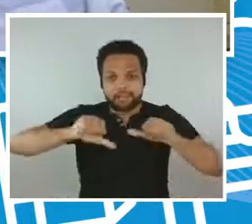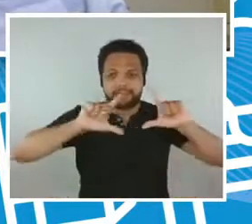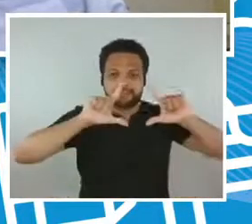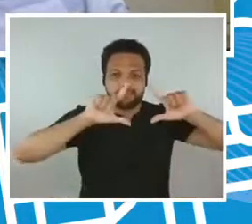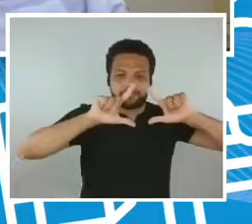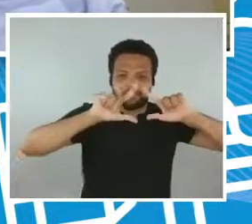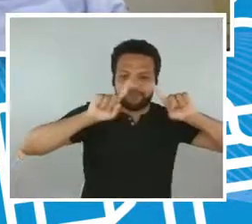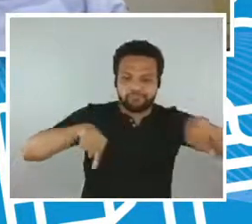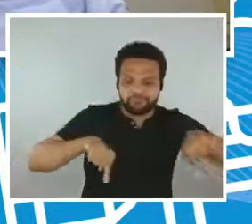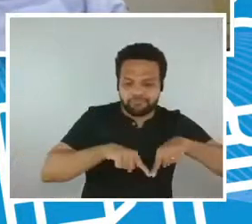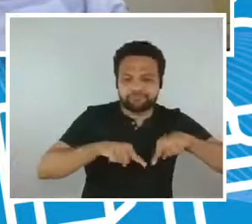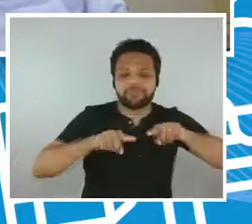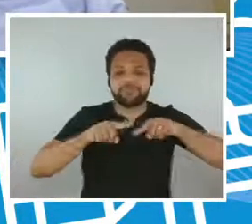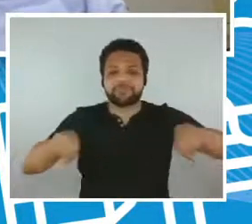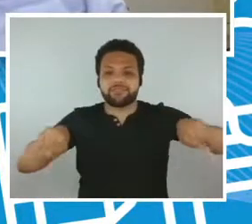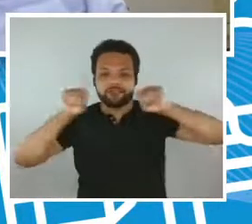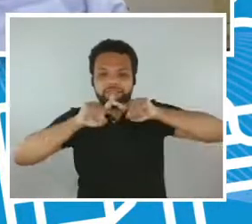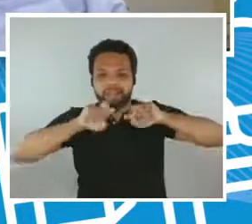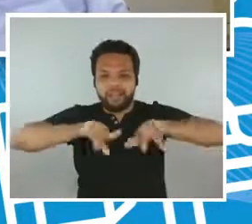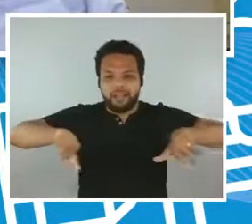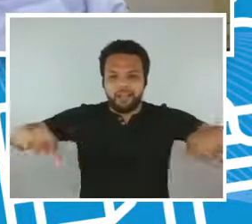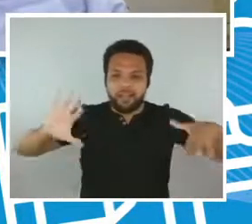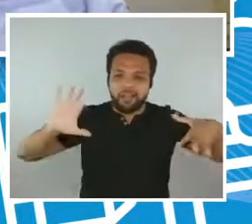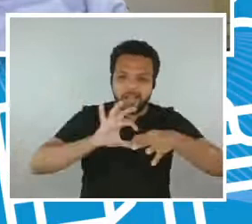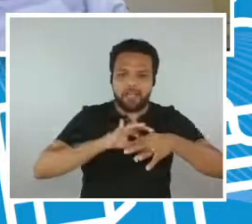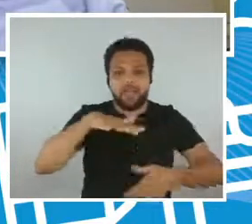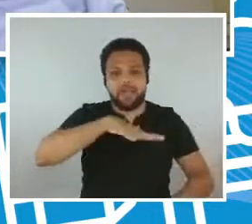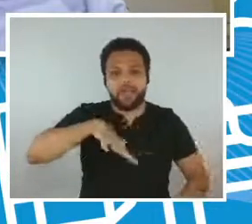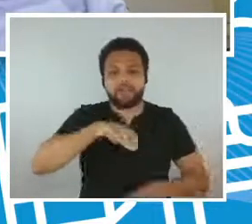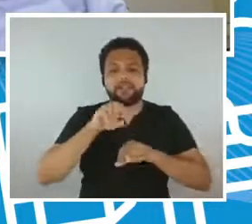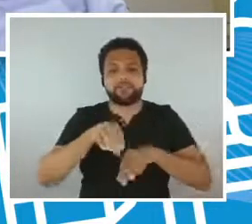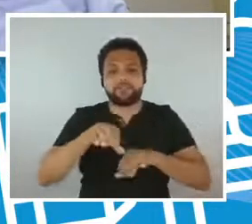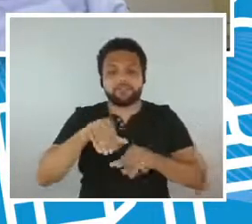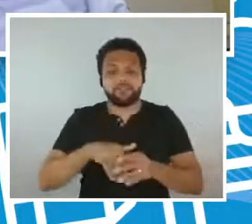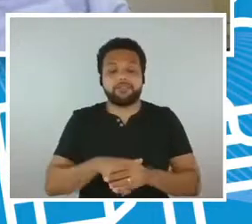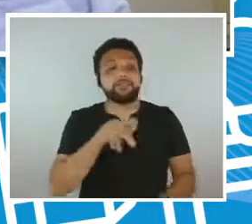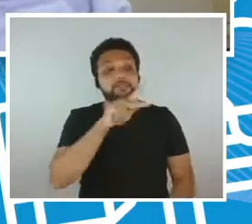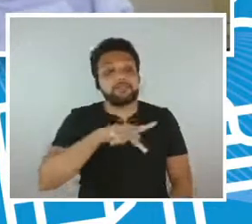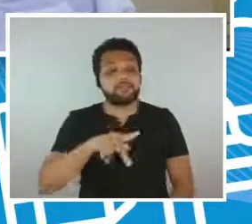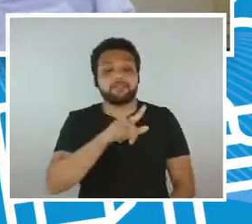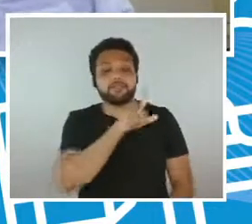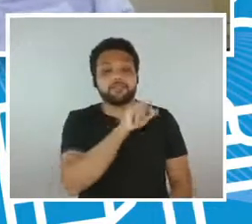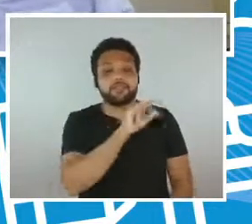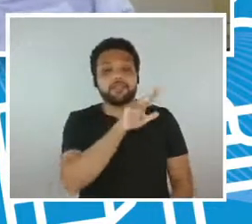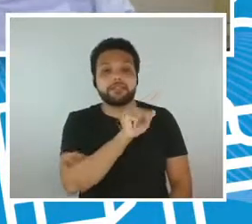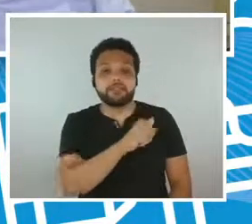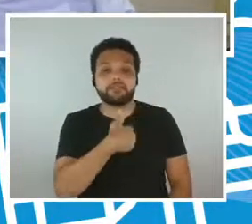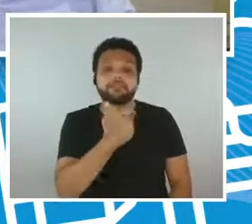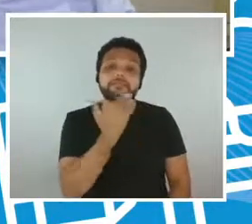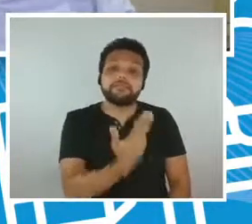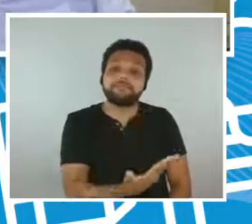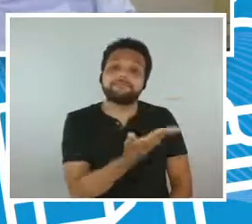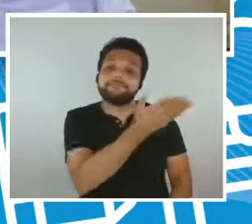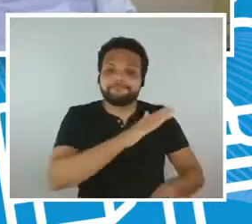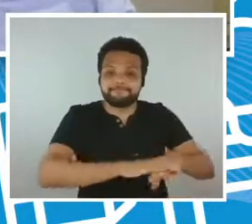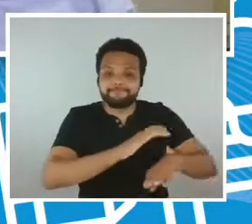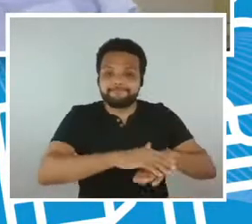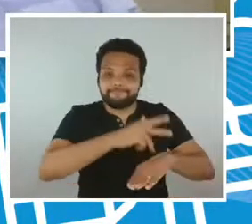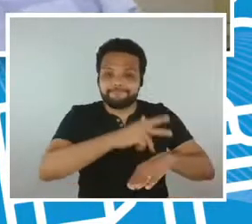dados educacionais. Professor Lira, a palavra é sua, peço para você fazer a sua autodescrição.